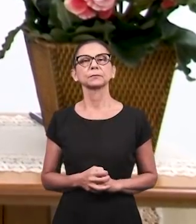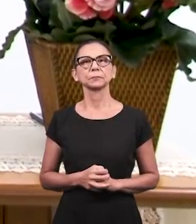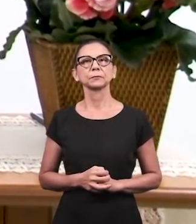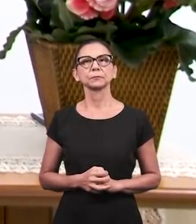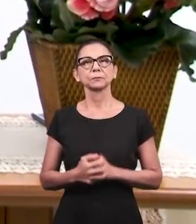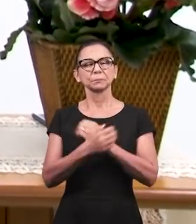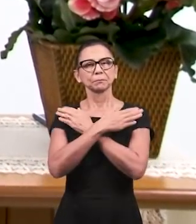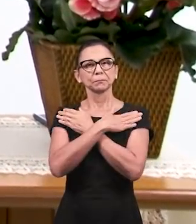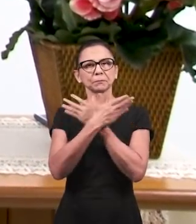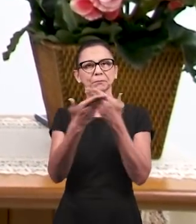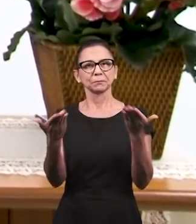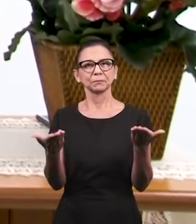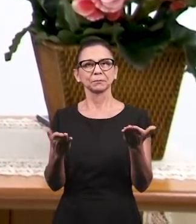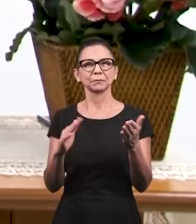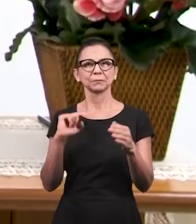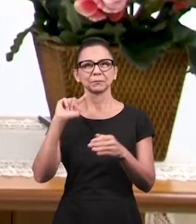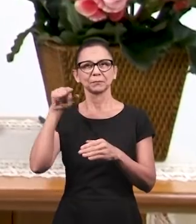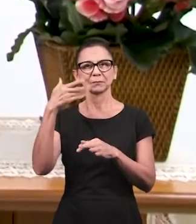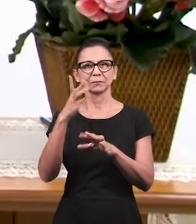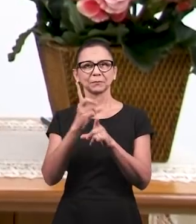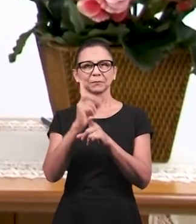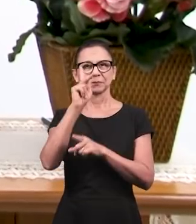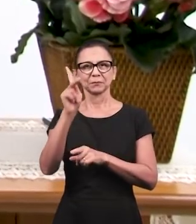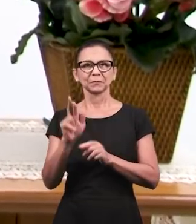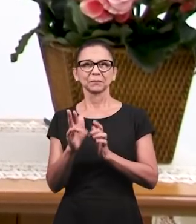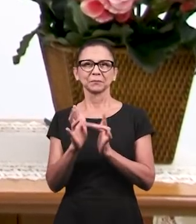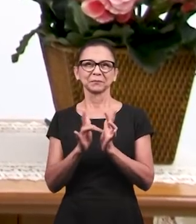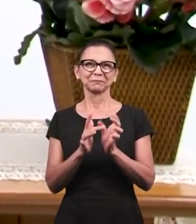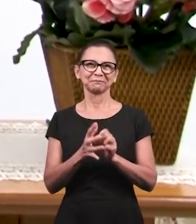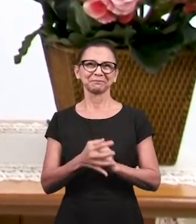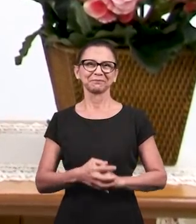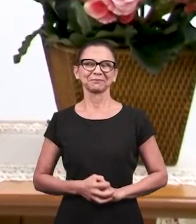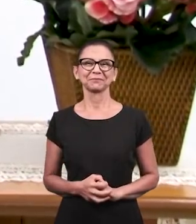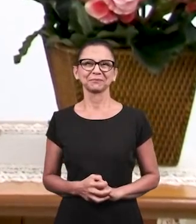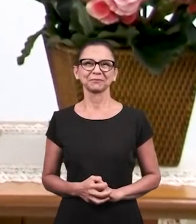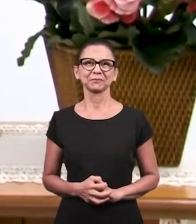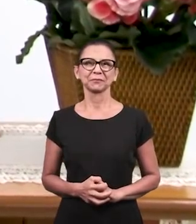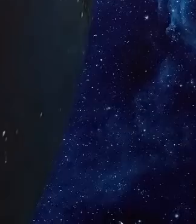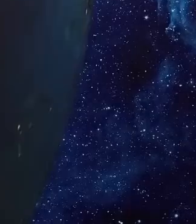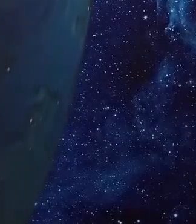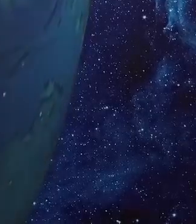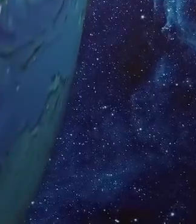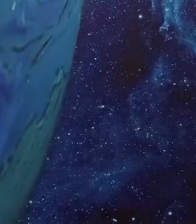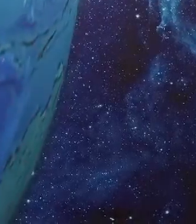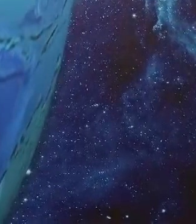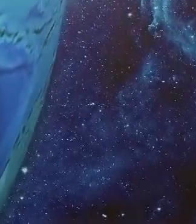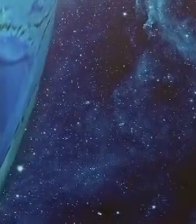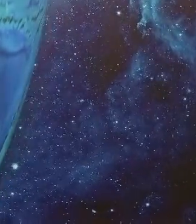Jesus. Amém. Um abraço a todos, até o próximo encontro, a paz do Senhor Jesus.